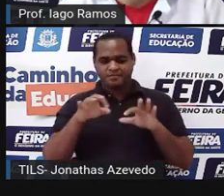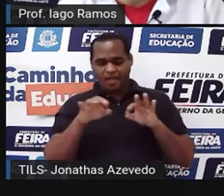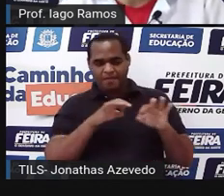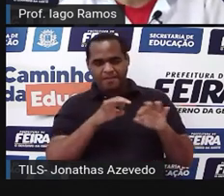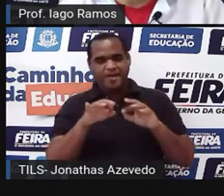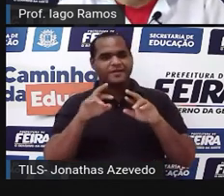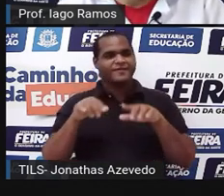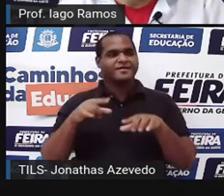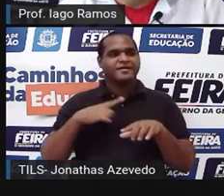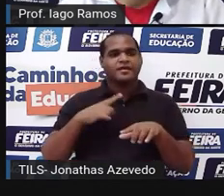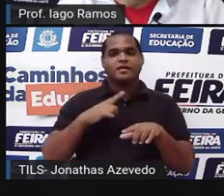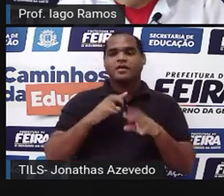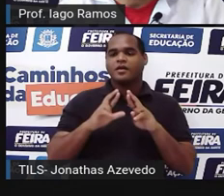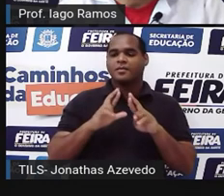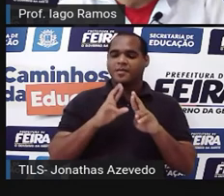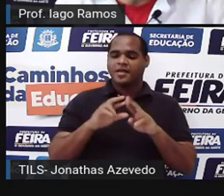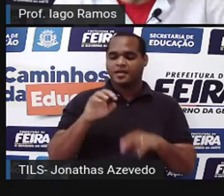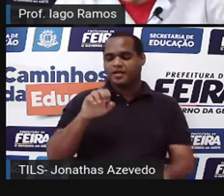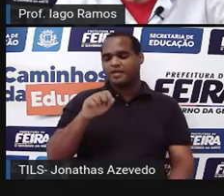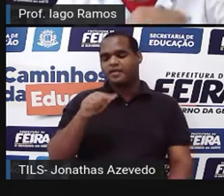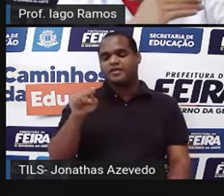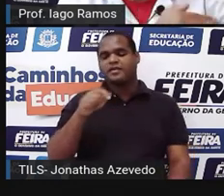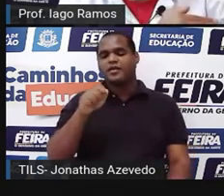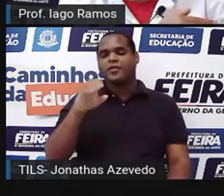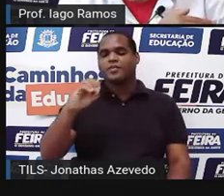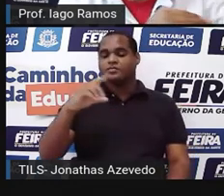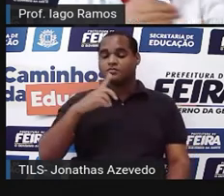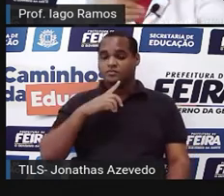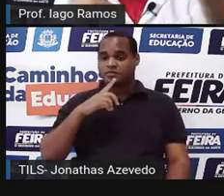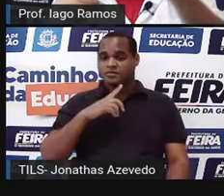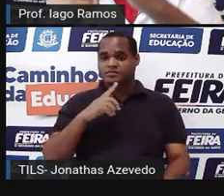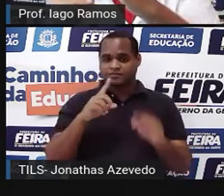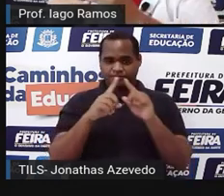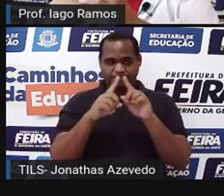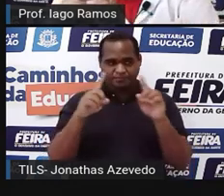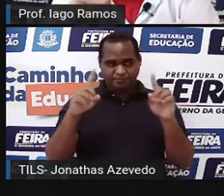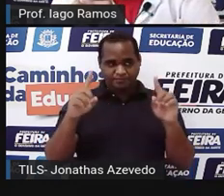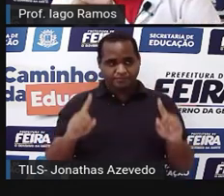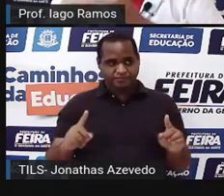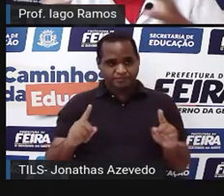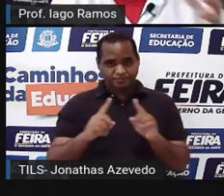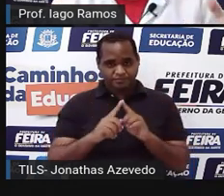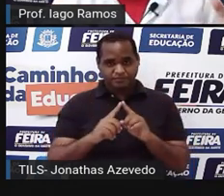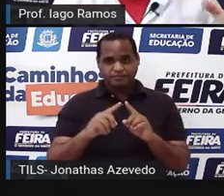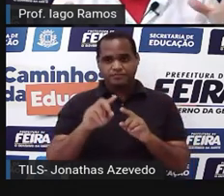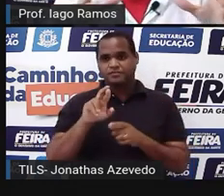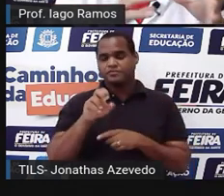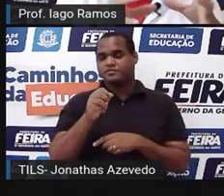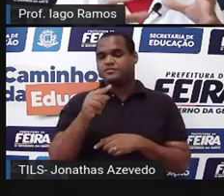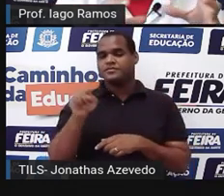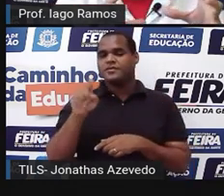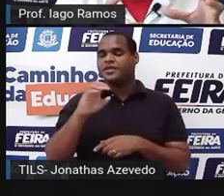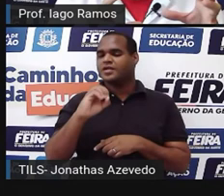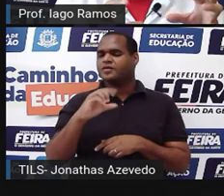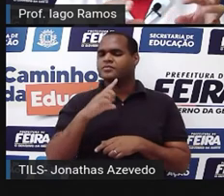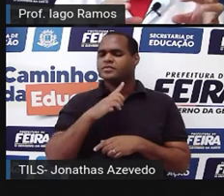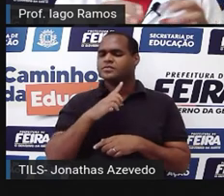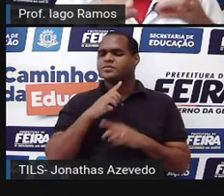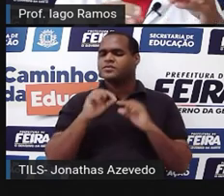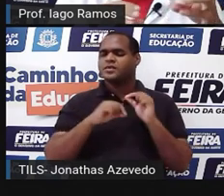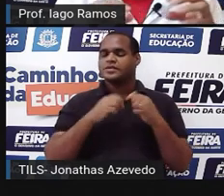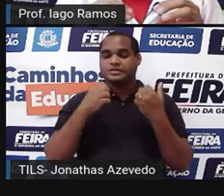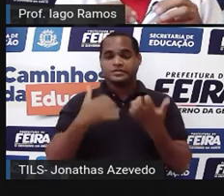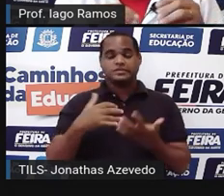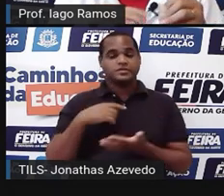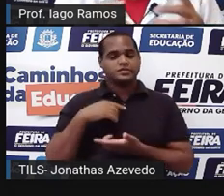montando razões. Pega um lado de um retângulo, forma uma razão com o outro lado. E quando eu falo de razão,